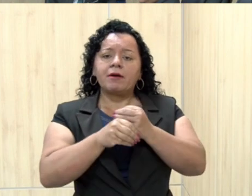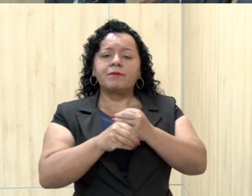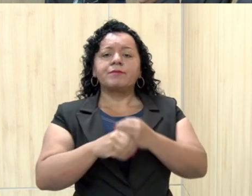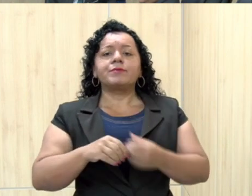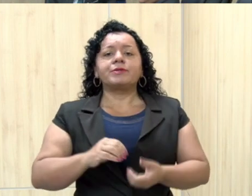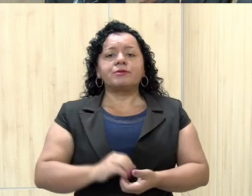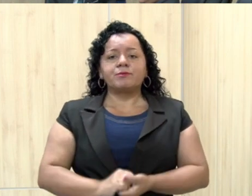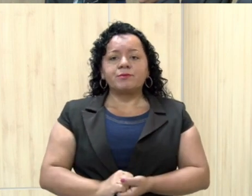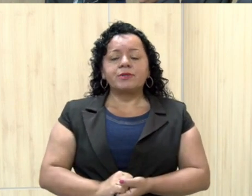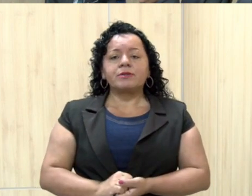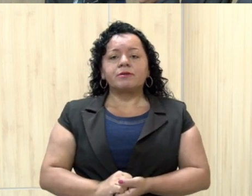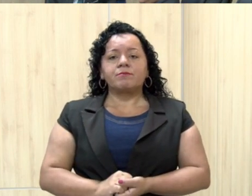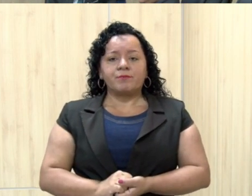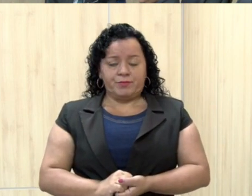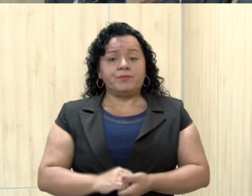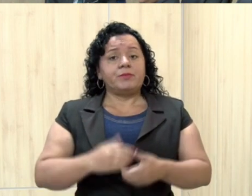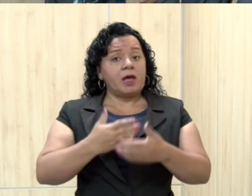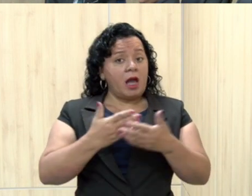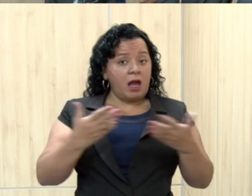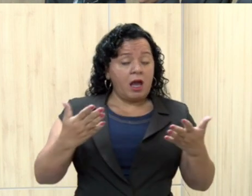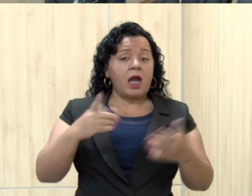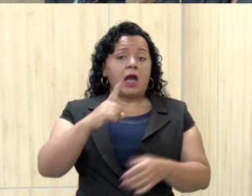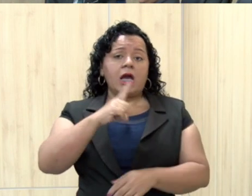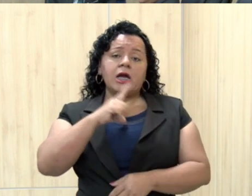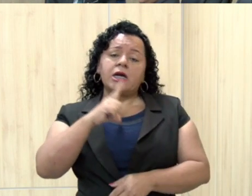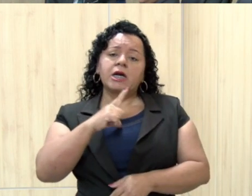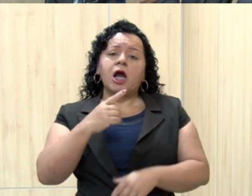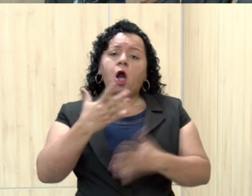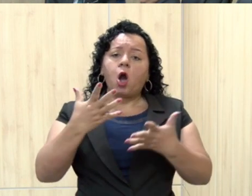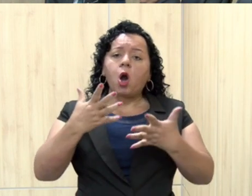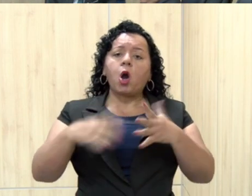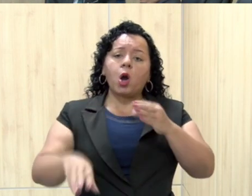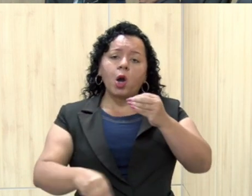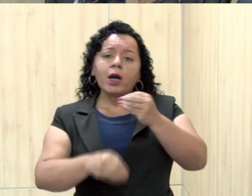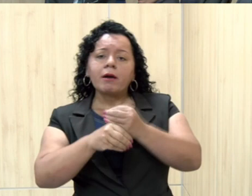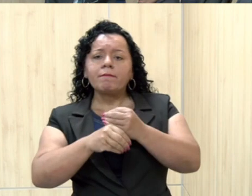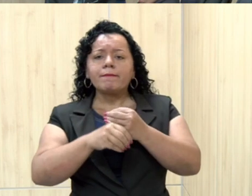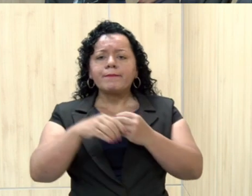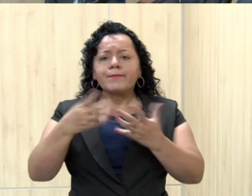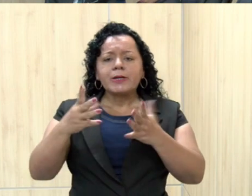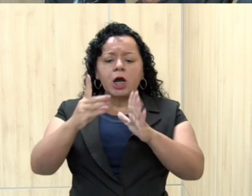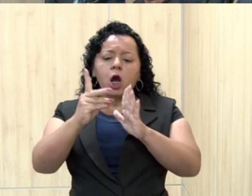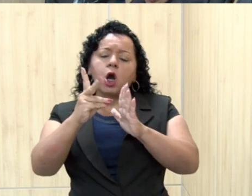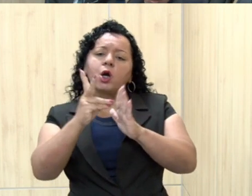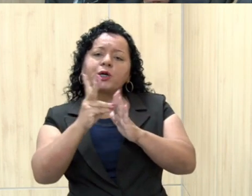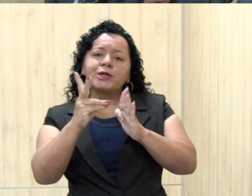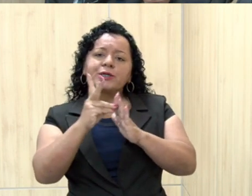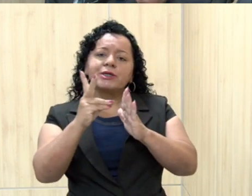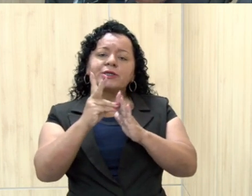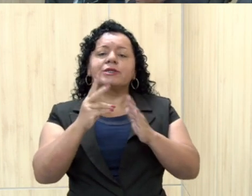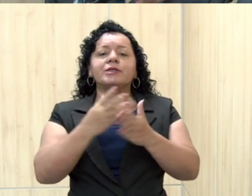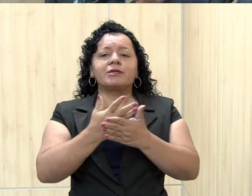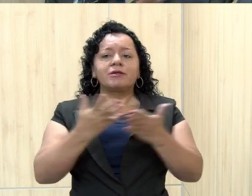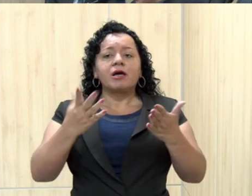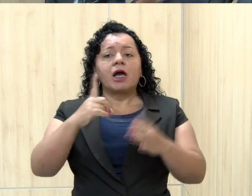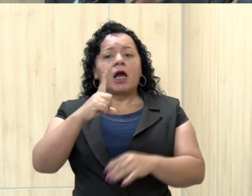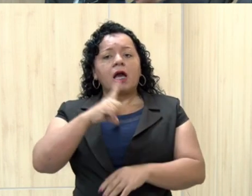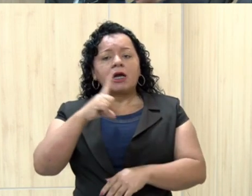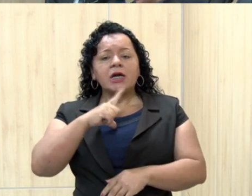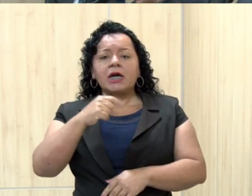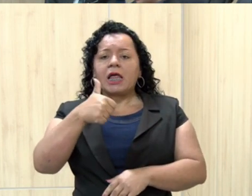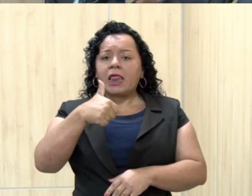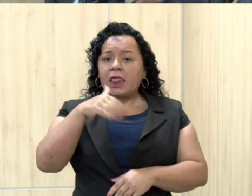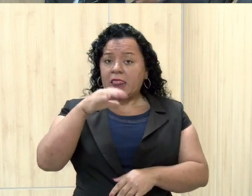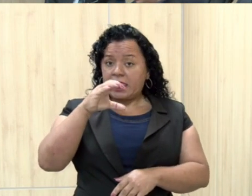uma reserva de cota para indígenas Salvo engano no percentual de